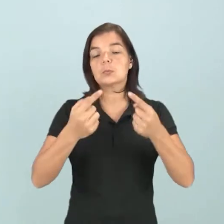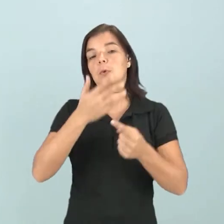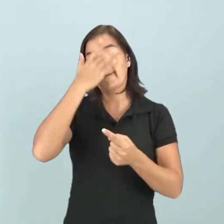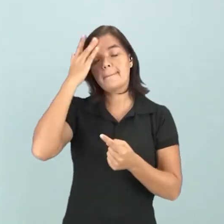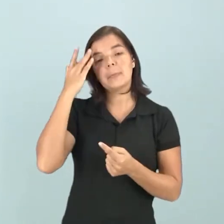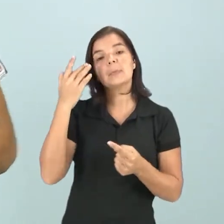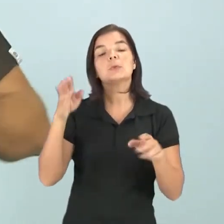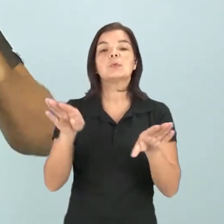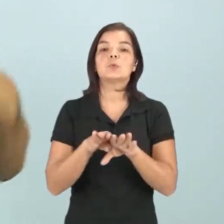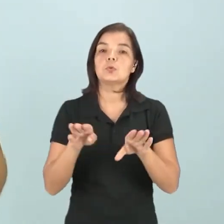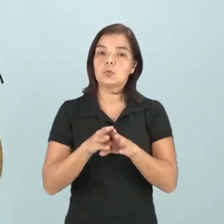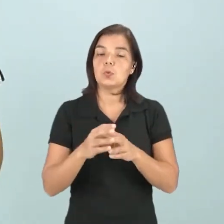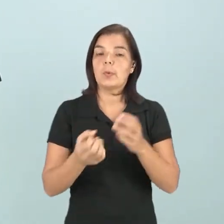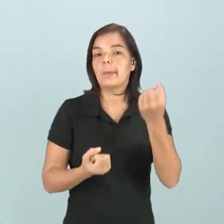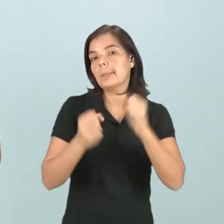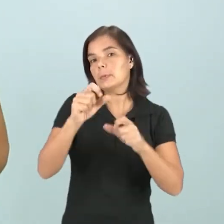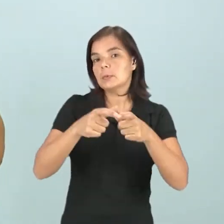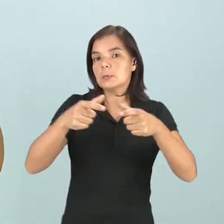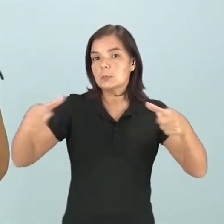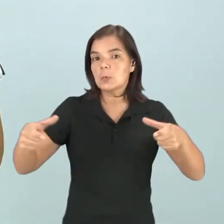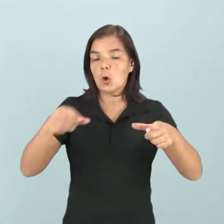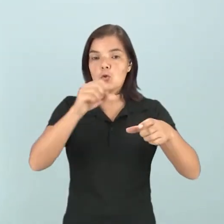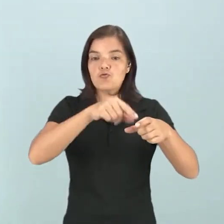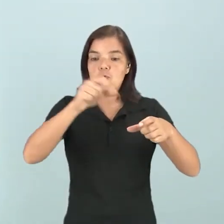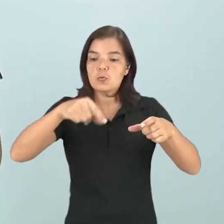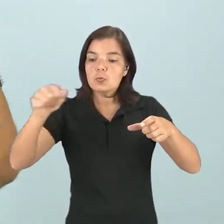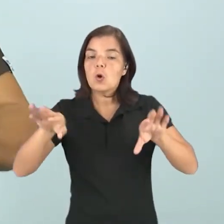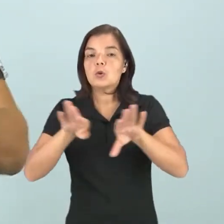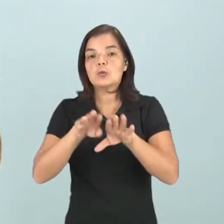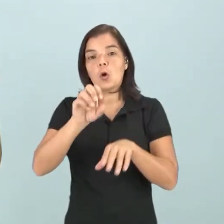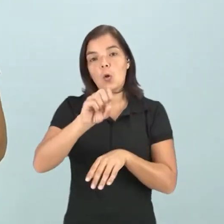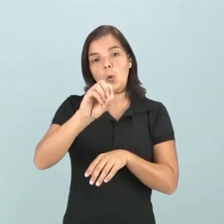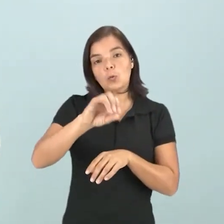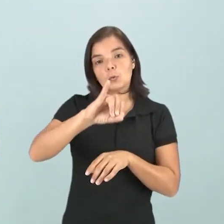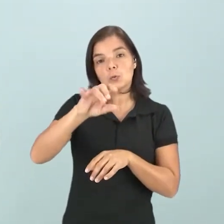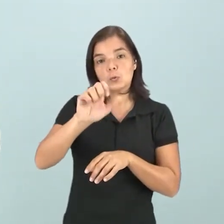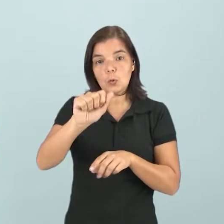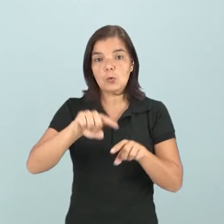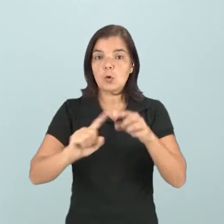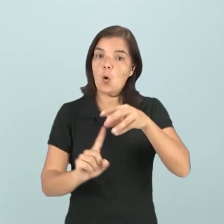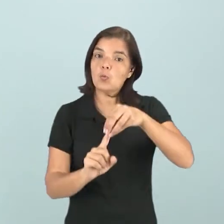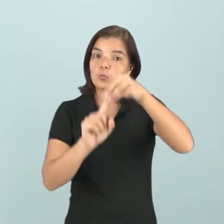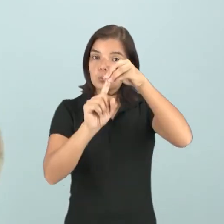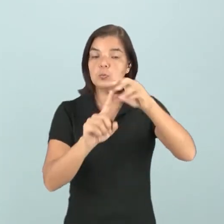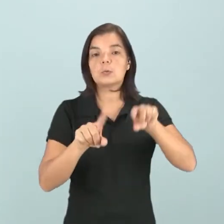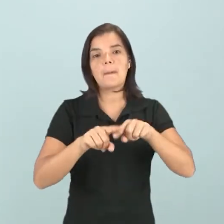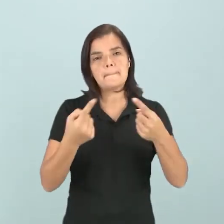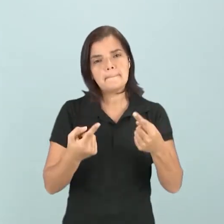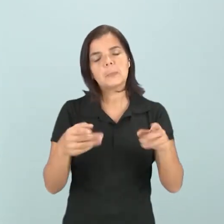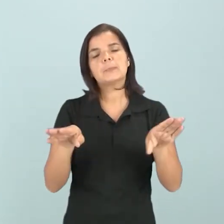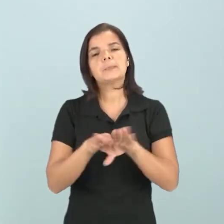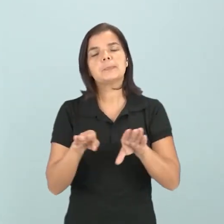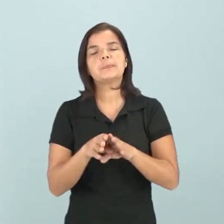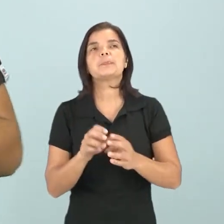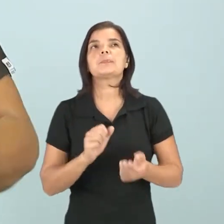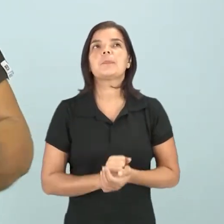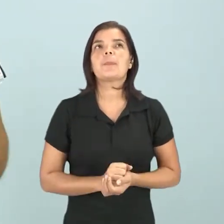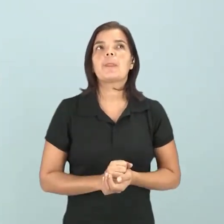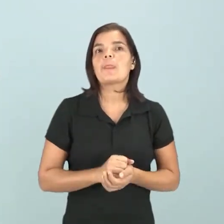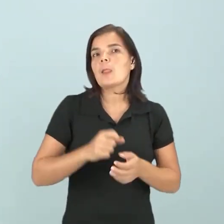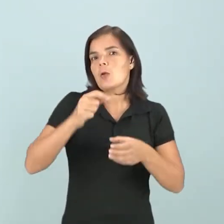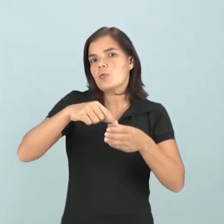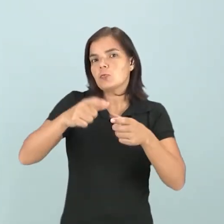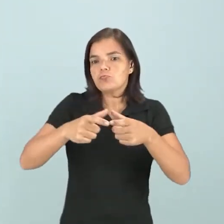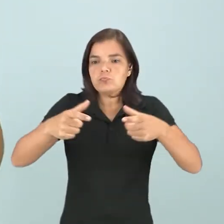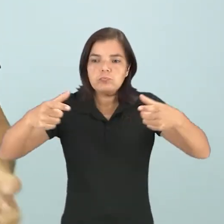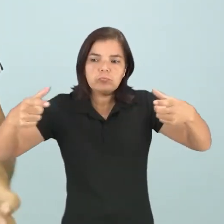produtor mecanizou uma área, plantou só a soja, então ali chama-se monocultura. Mas de repente o produtor mecanizou